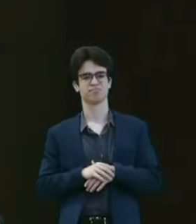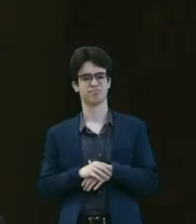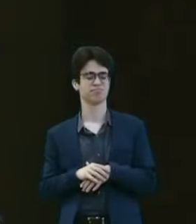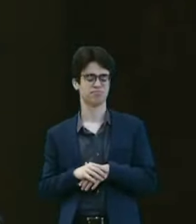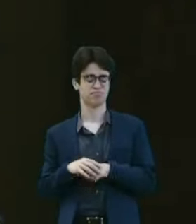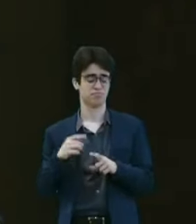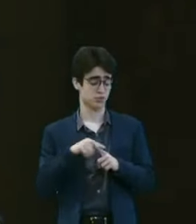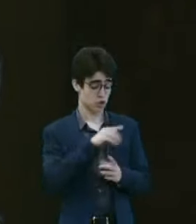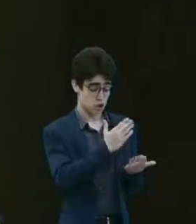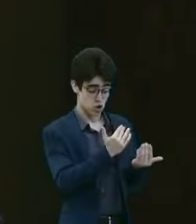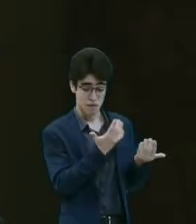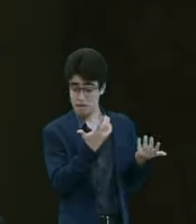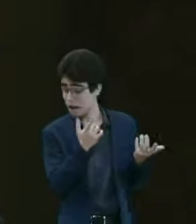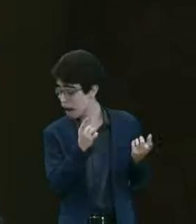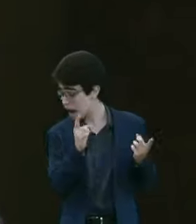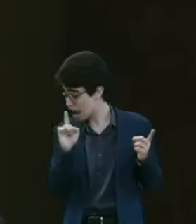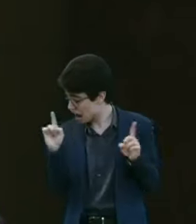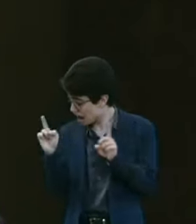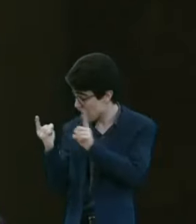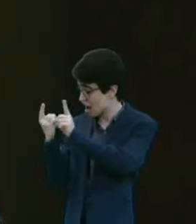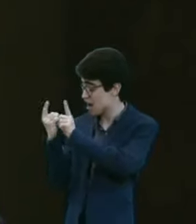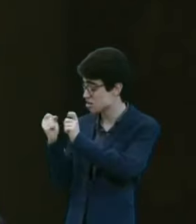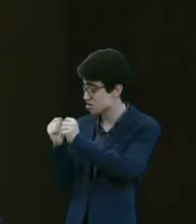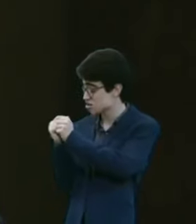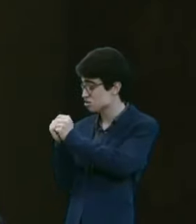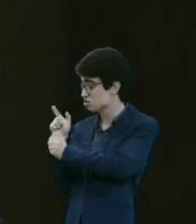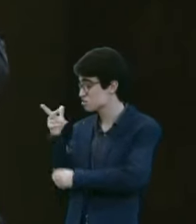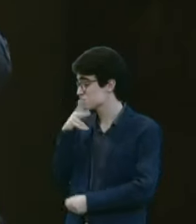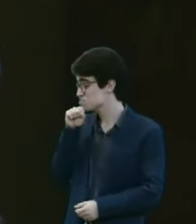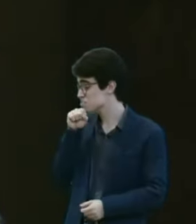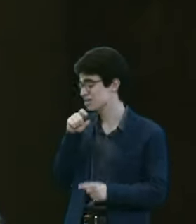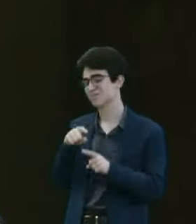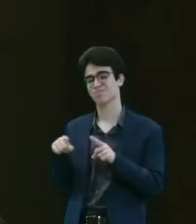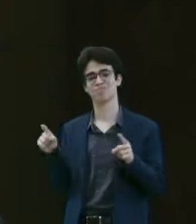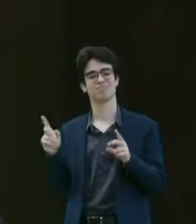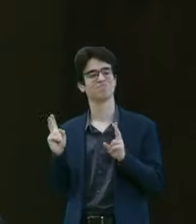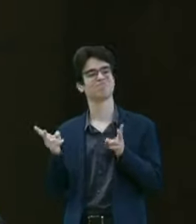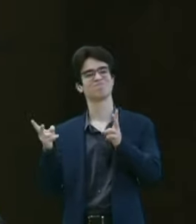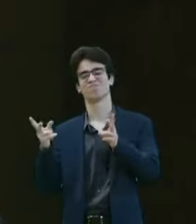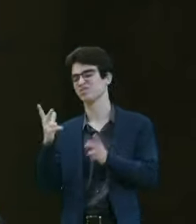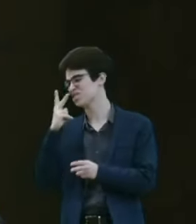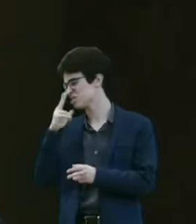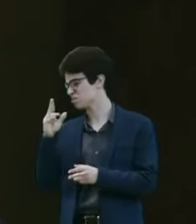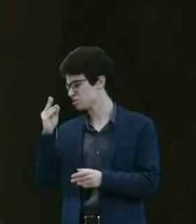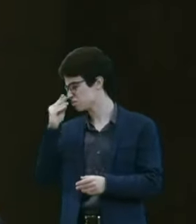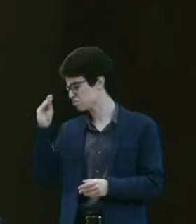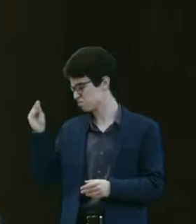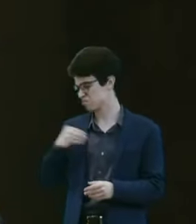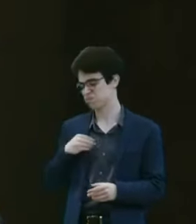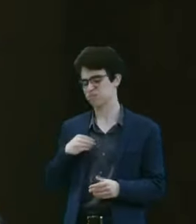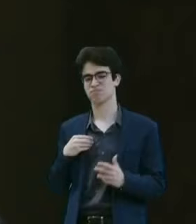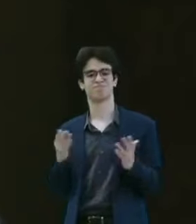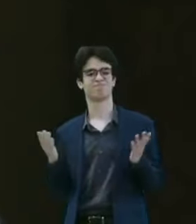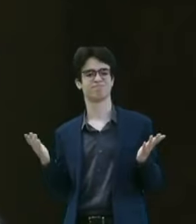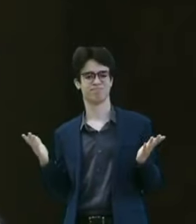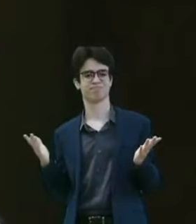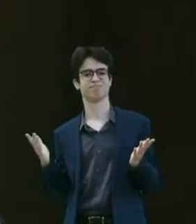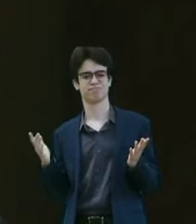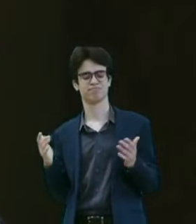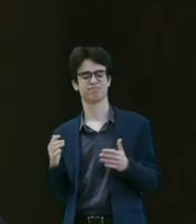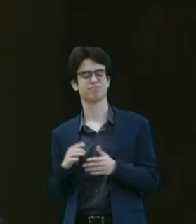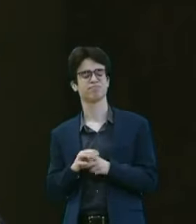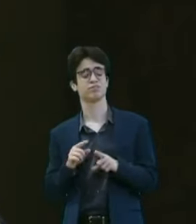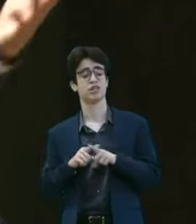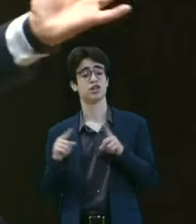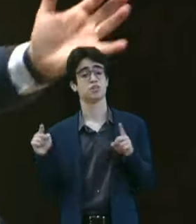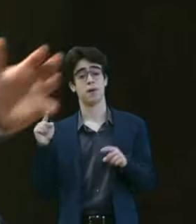por vezes tentou retomar o relacionamento, mas toda vez que fazia isso, se sentia rejeitado de novo. Até